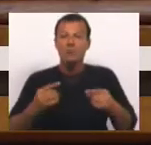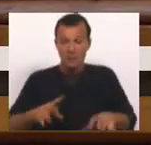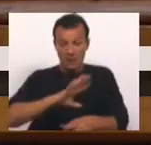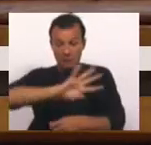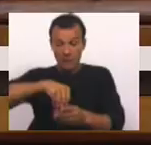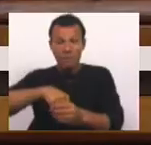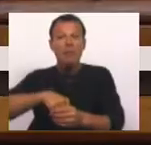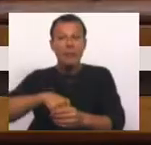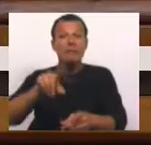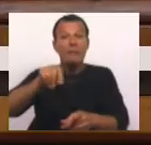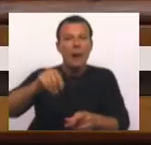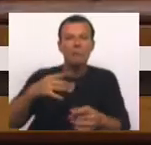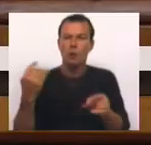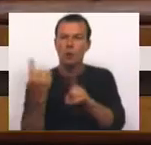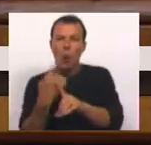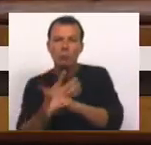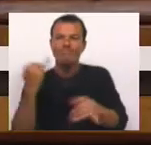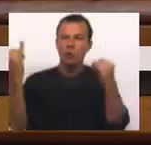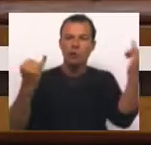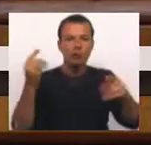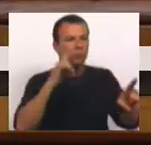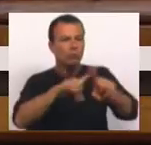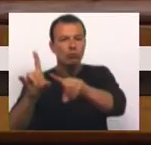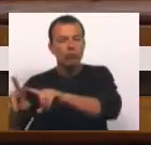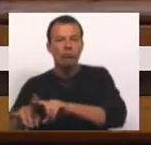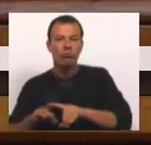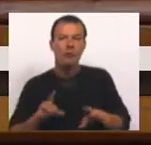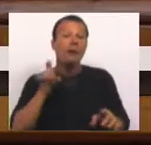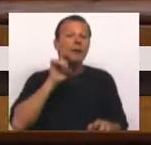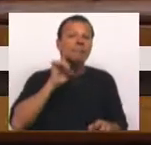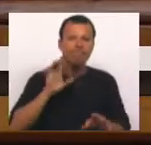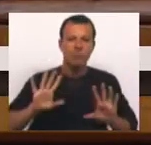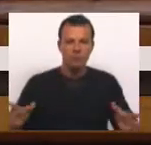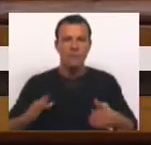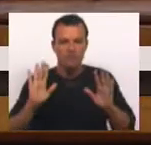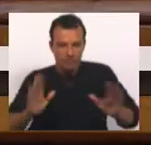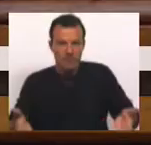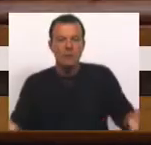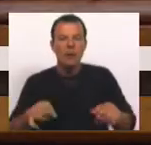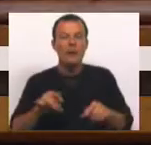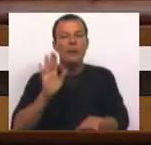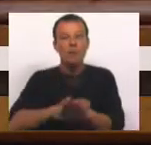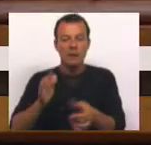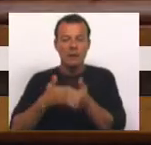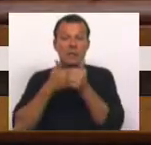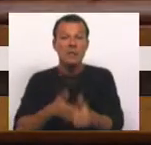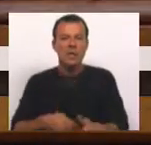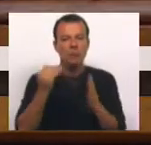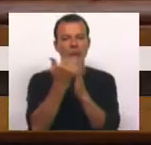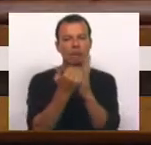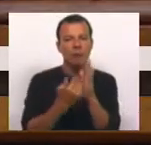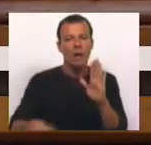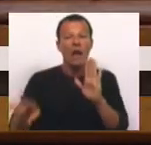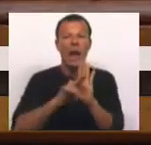outras instâncias, garantindo a partilha de responsabilidades e de segurança na aferição da situação e no cumprimento dos critérios